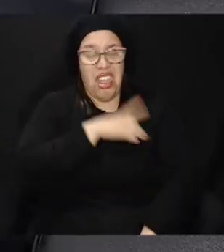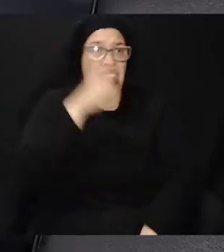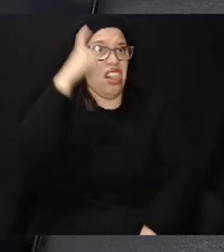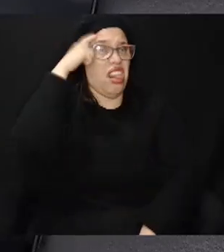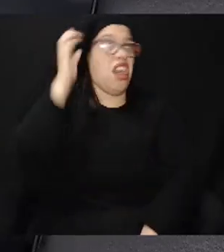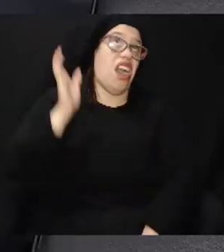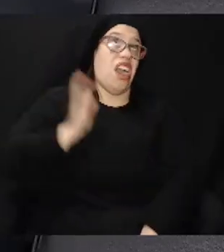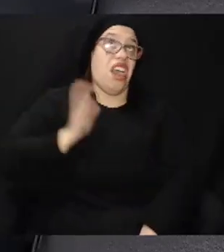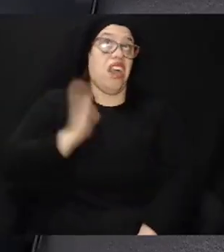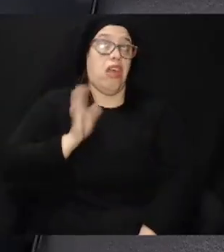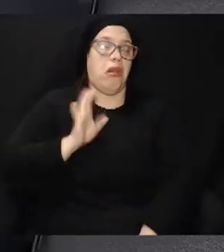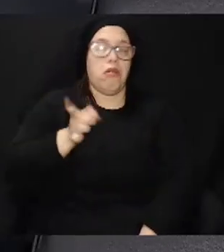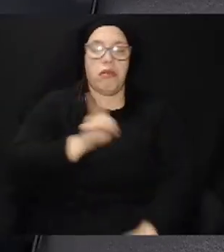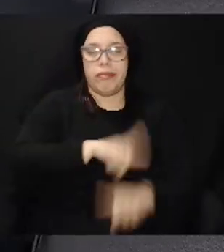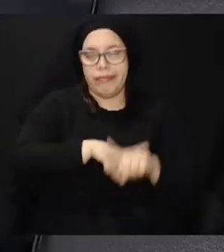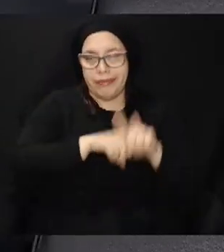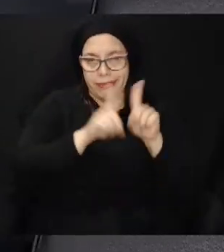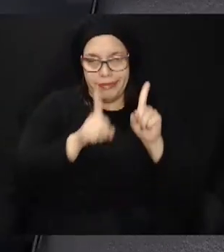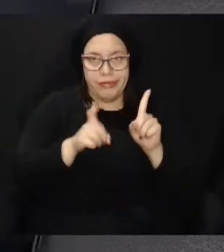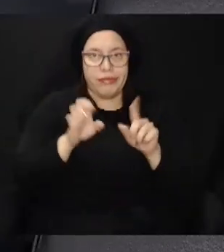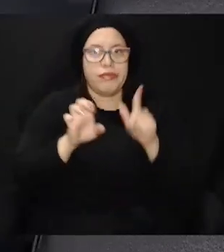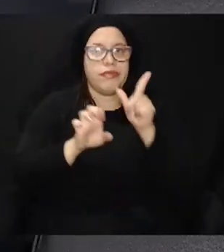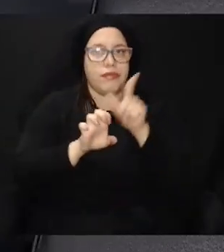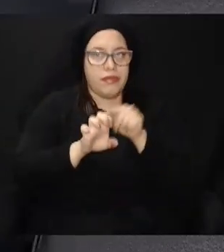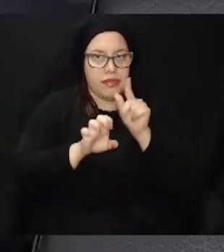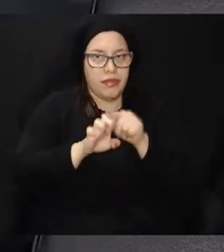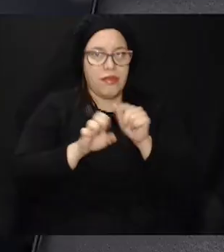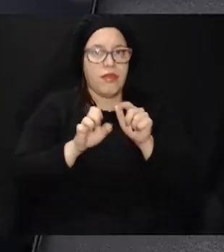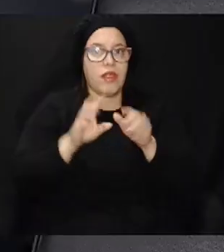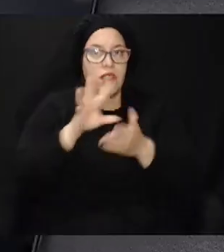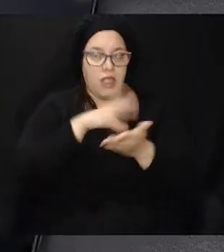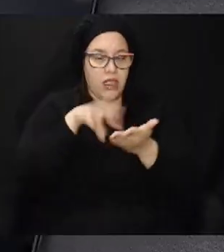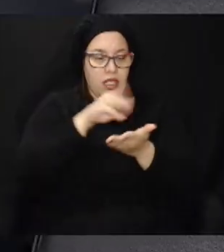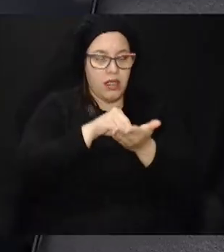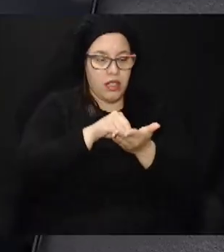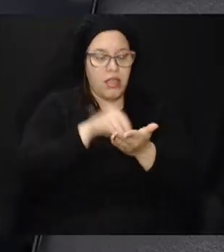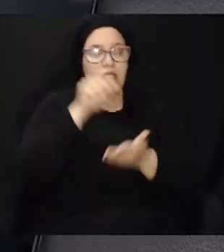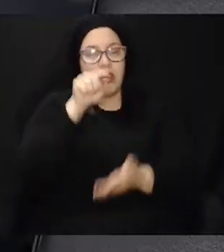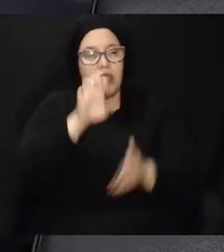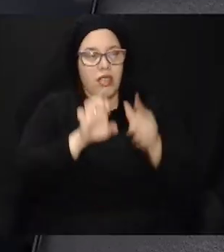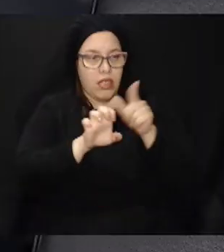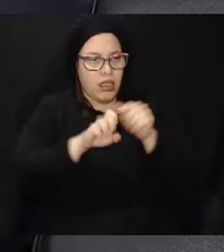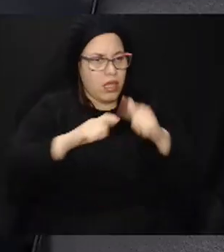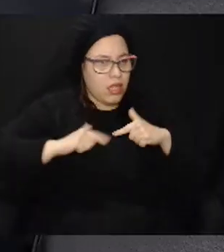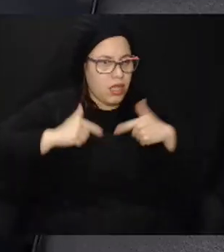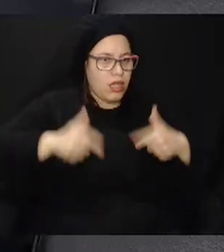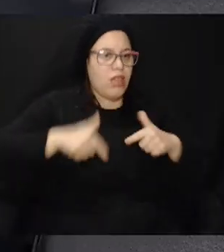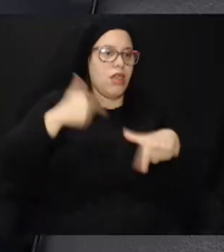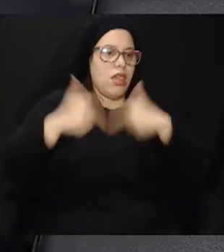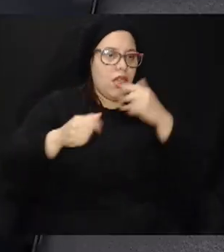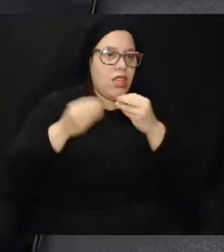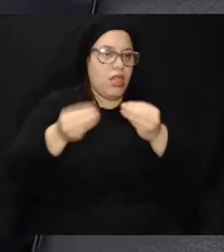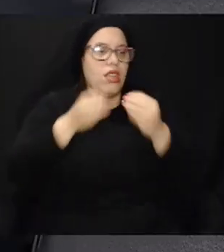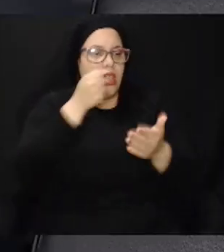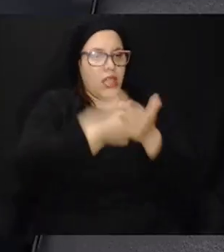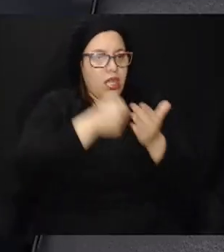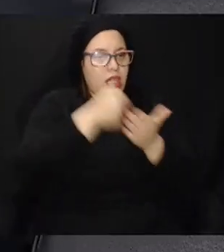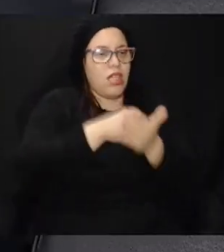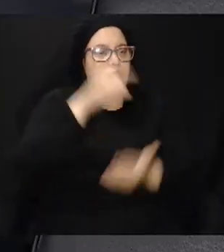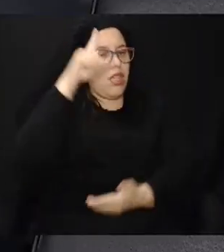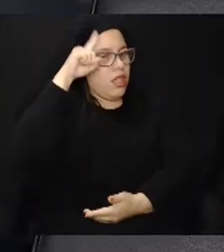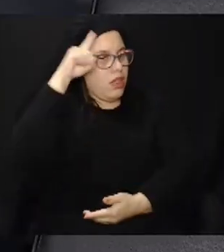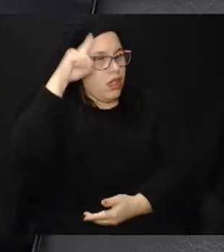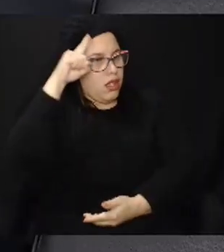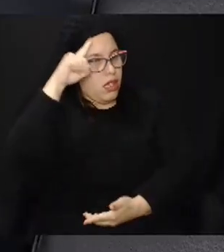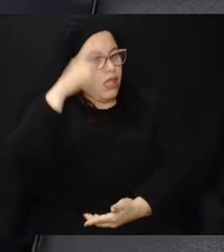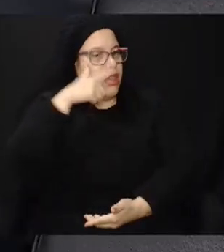lucro, mas o empresário que tem sustentabilidade, aquele empresário que luta, que dá emprego, que batalha no seu dia a dia para conseguir